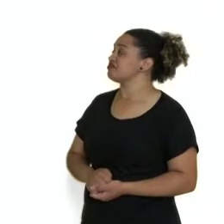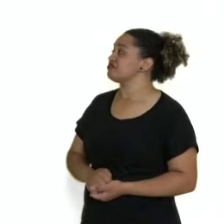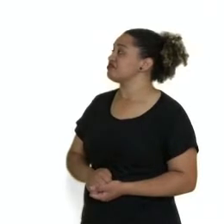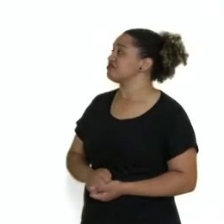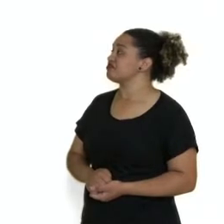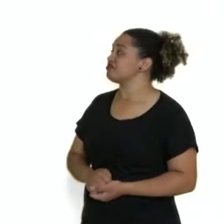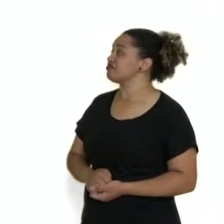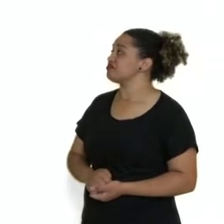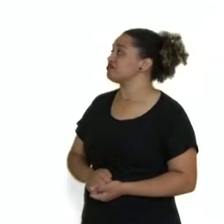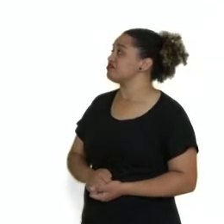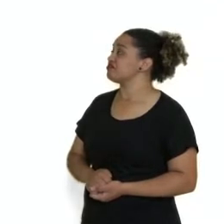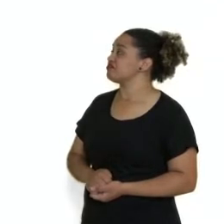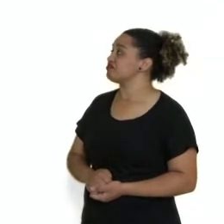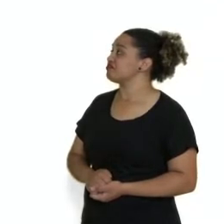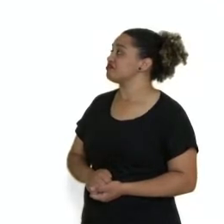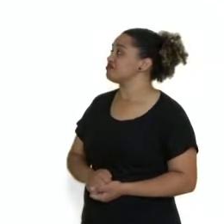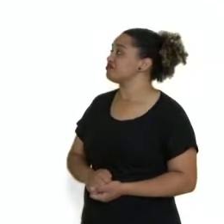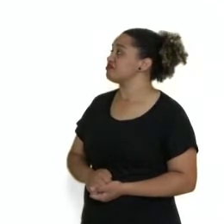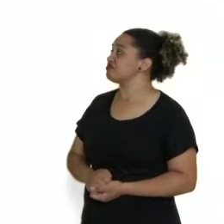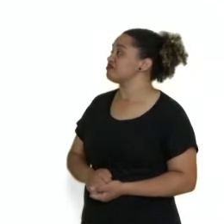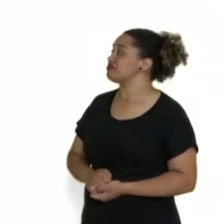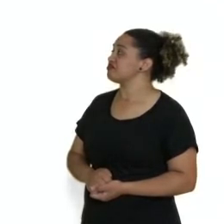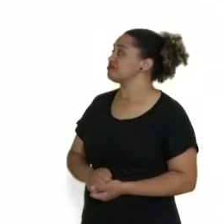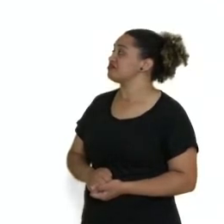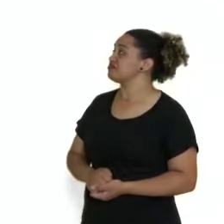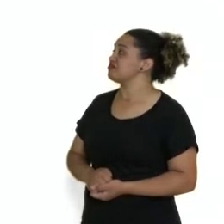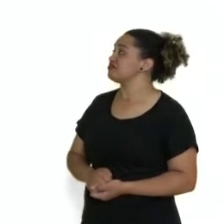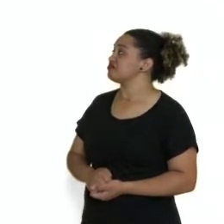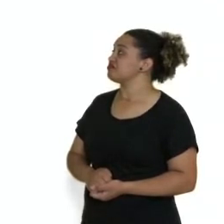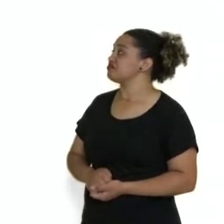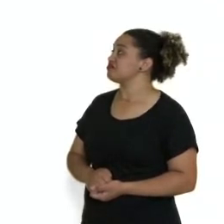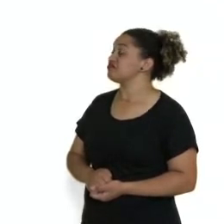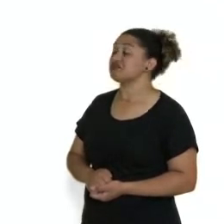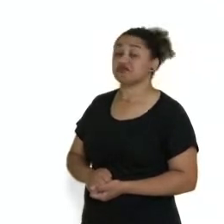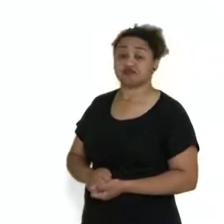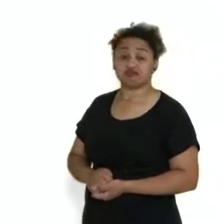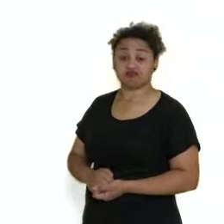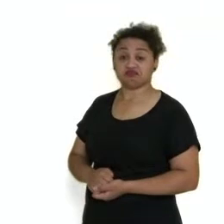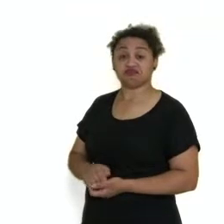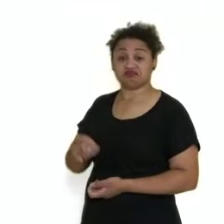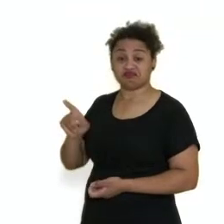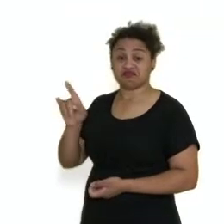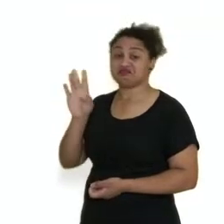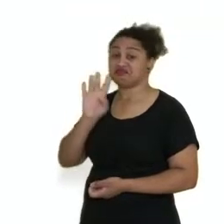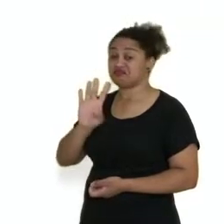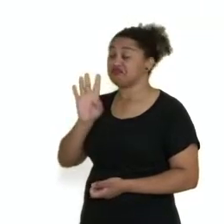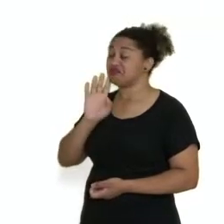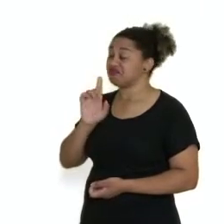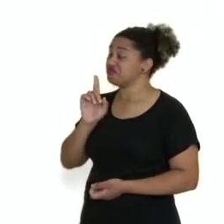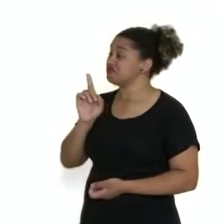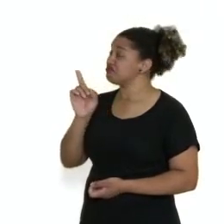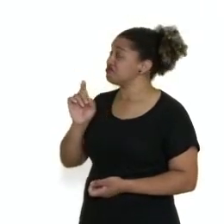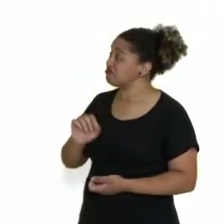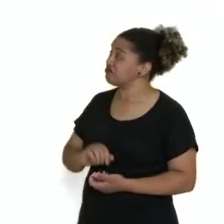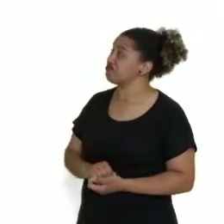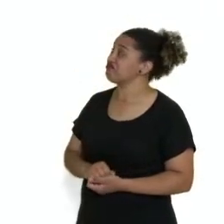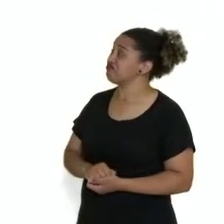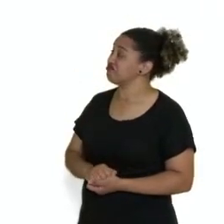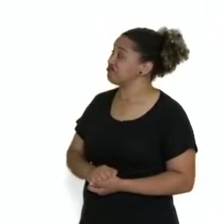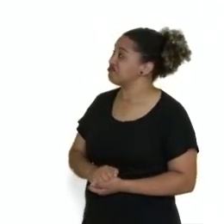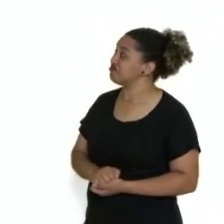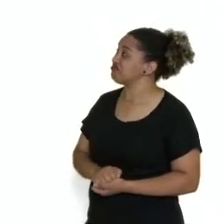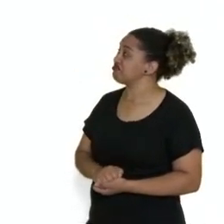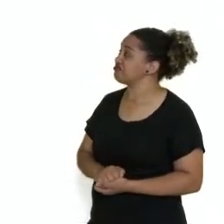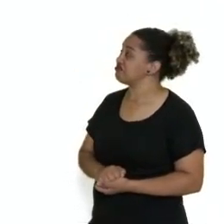resultados obtidos nas oficinas de crônica renovam o meu amor pela educação e pela minha profissão. Um